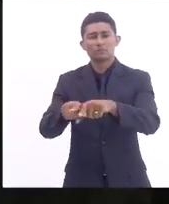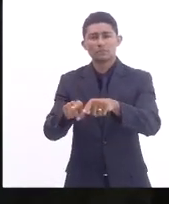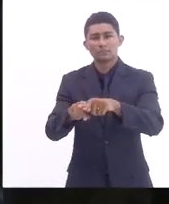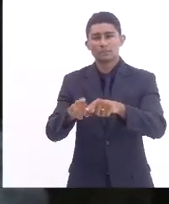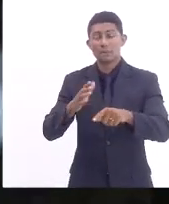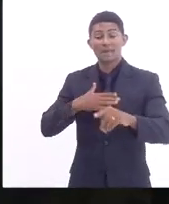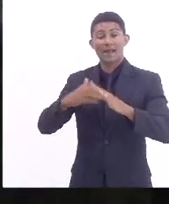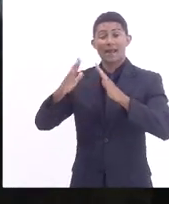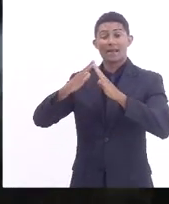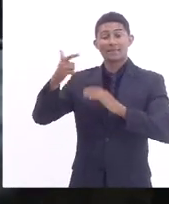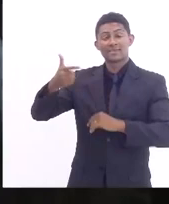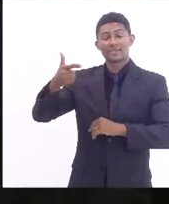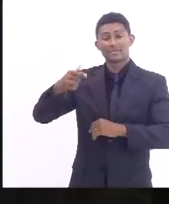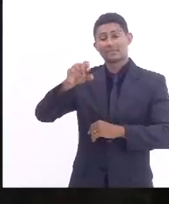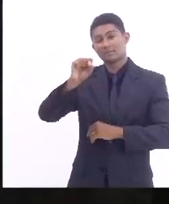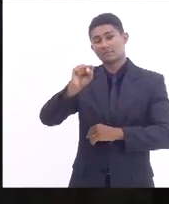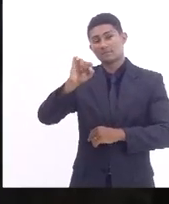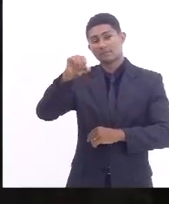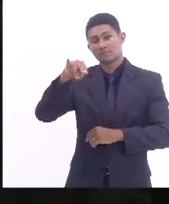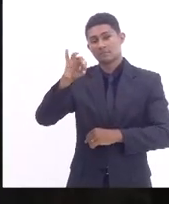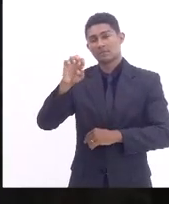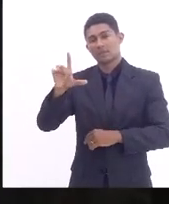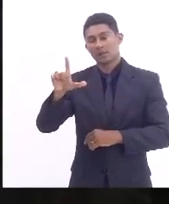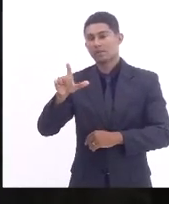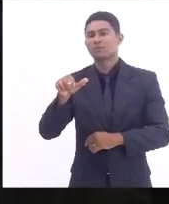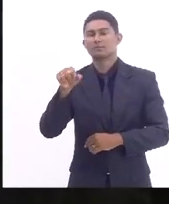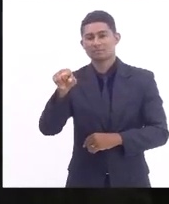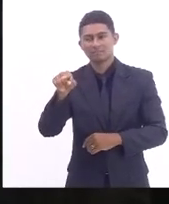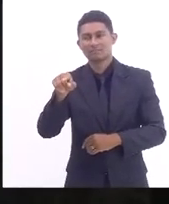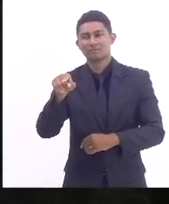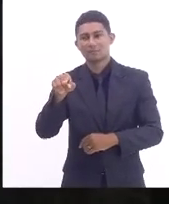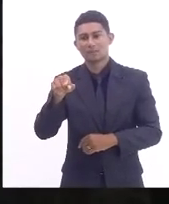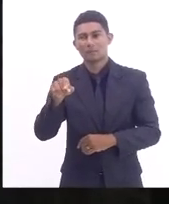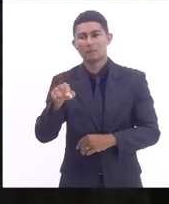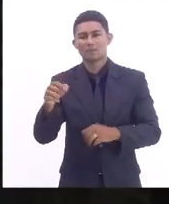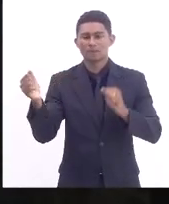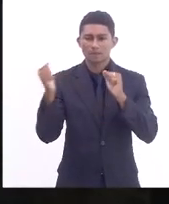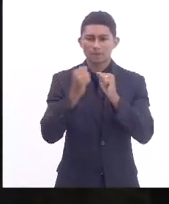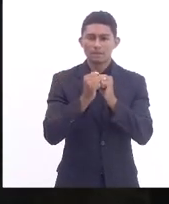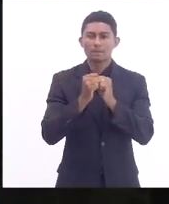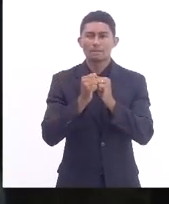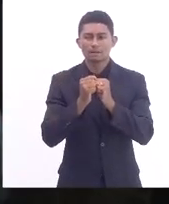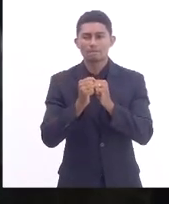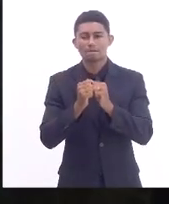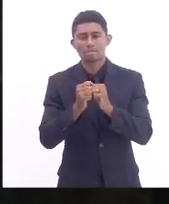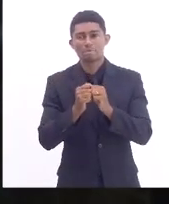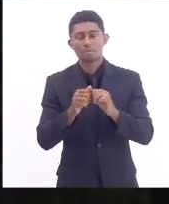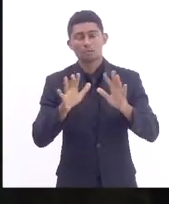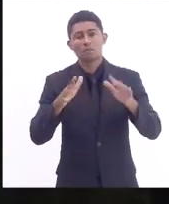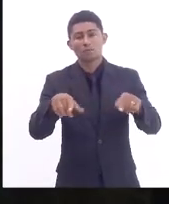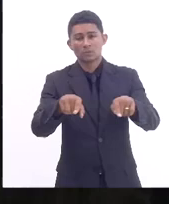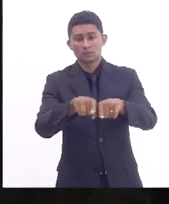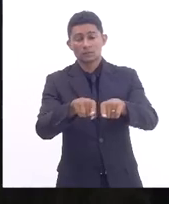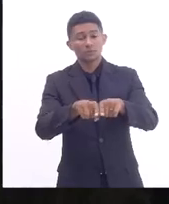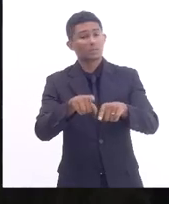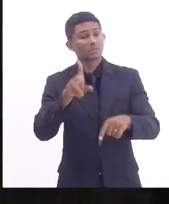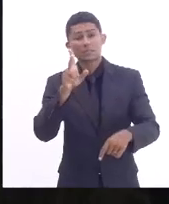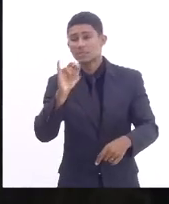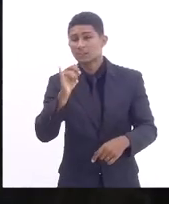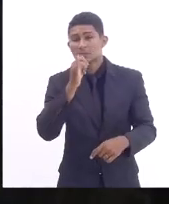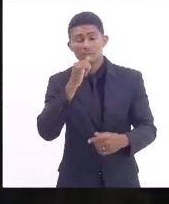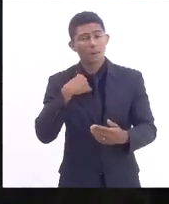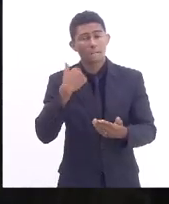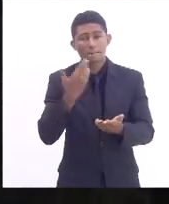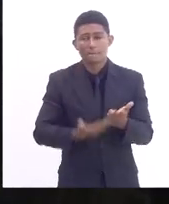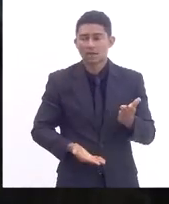casa que é o Sinttel faz Tera Rosa um monte de gente que estão comigo aqui torcendo mas estariam se eu